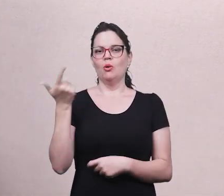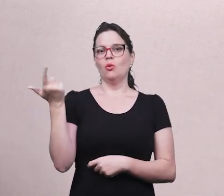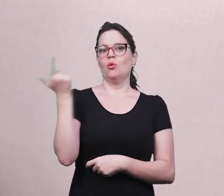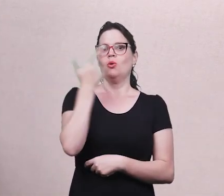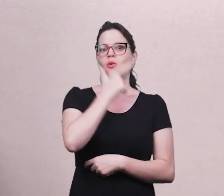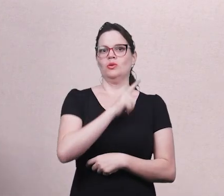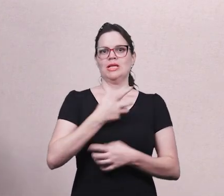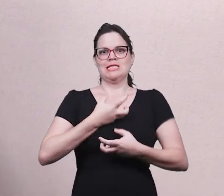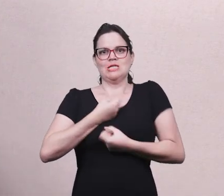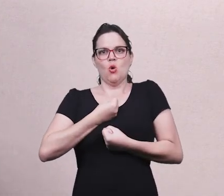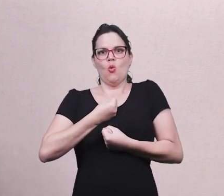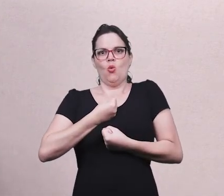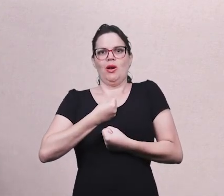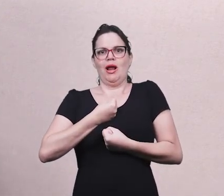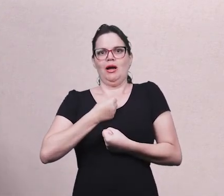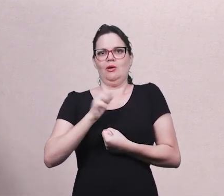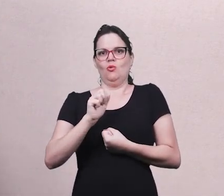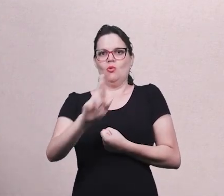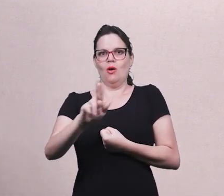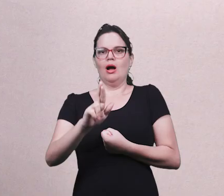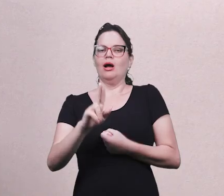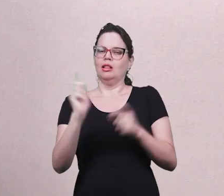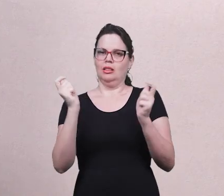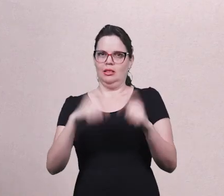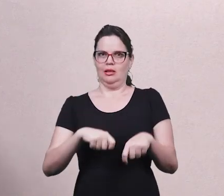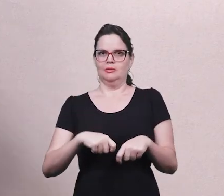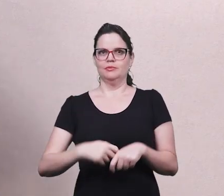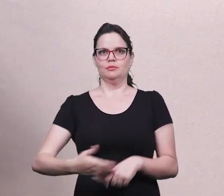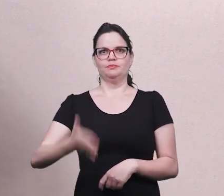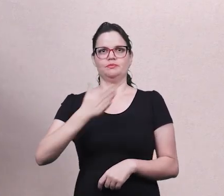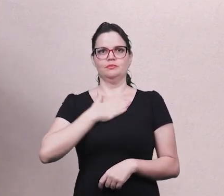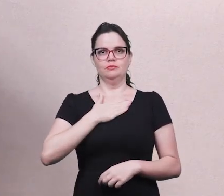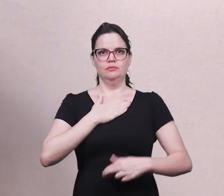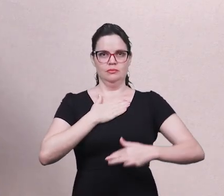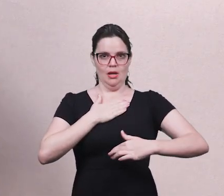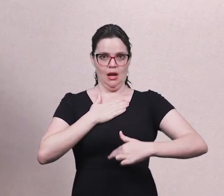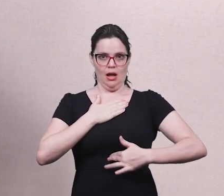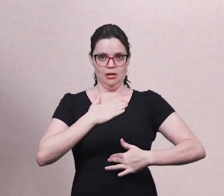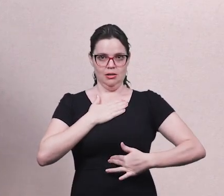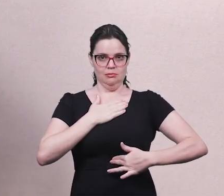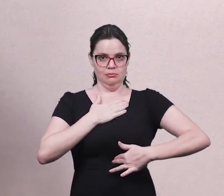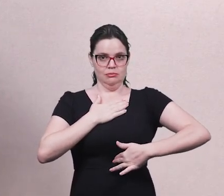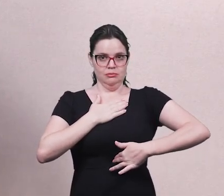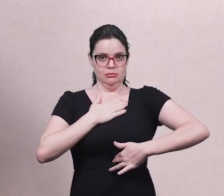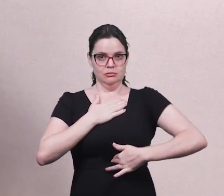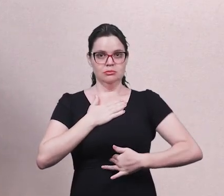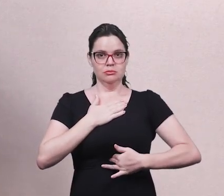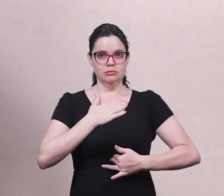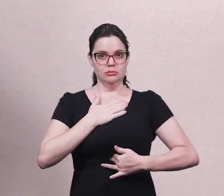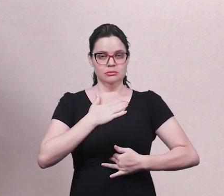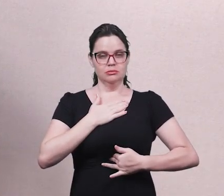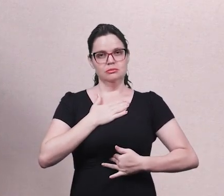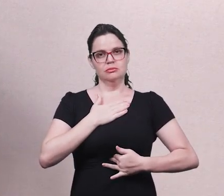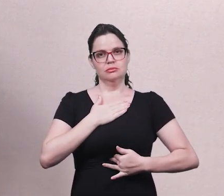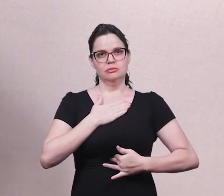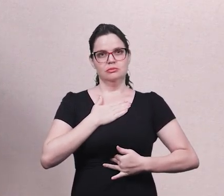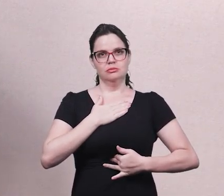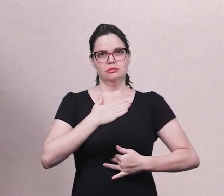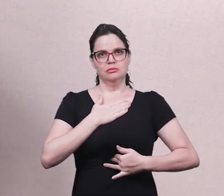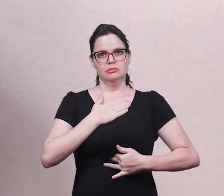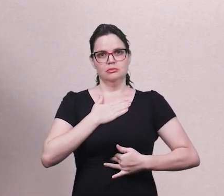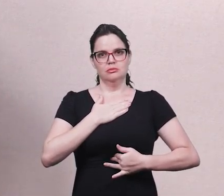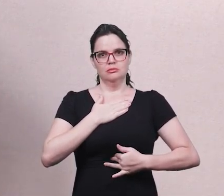de inspirar, de reter o ar ali, armazenar ar no pulmão. Então, eu coloco aqui, tensiono o